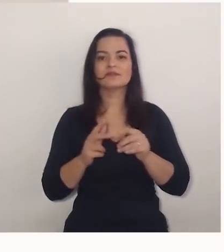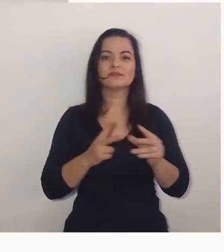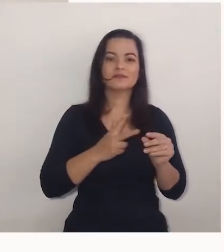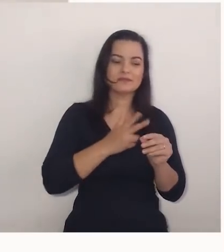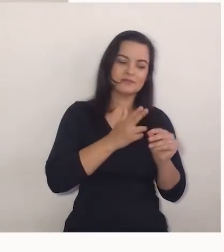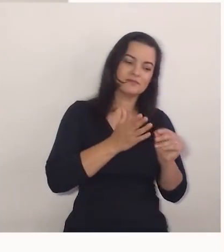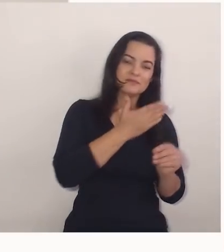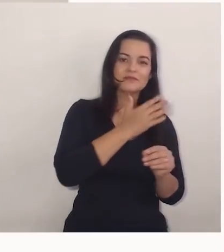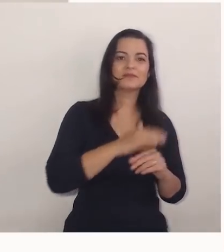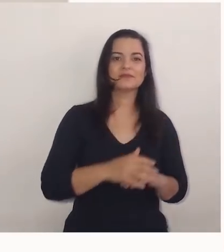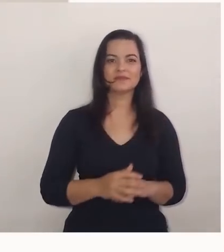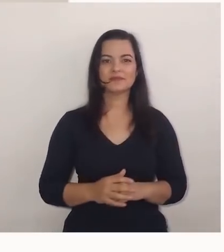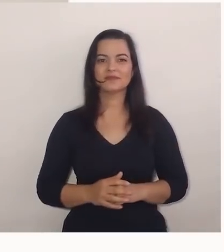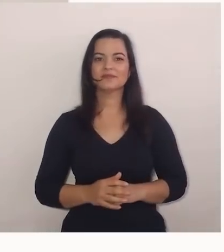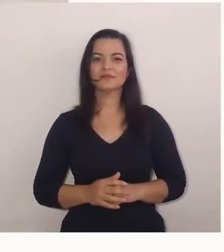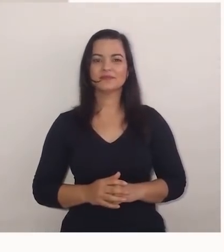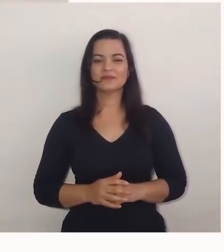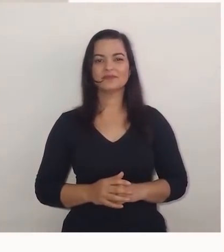lados.